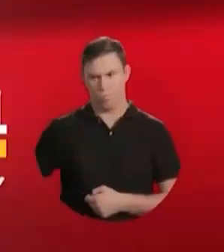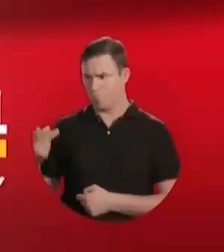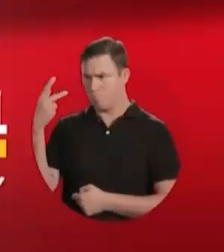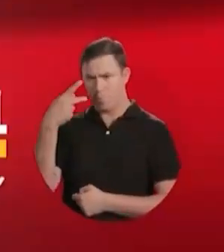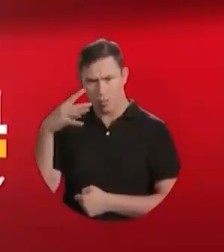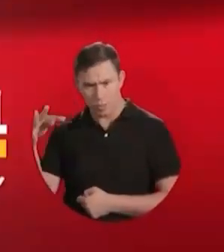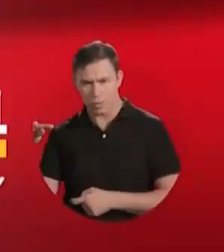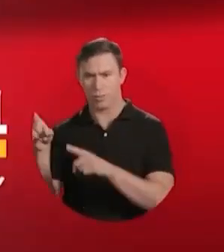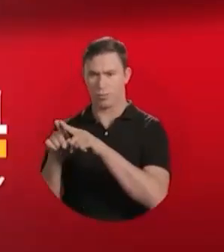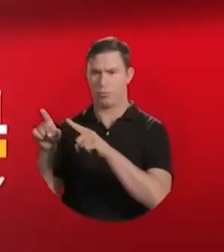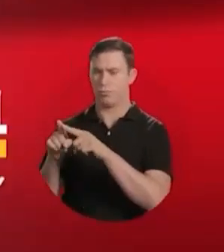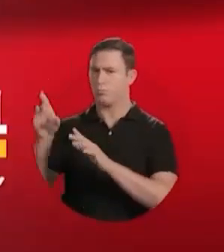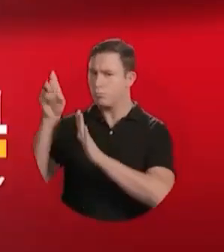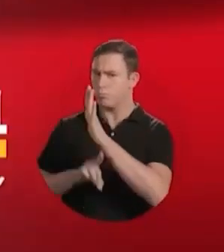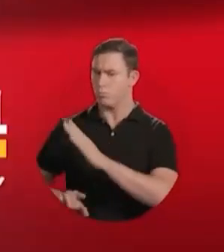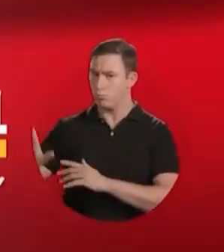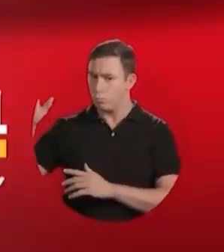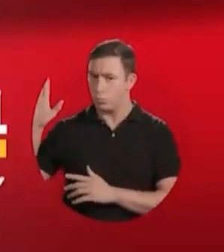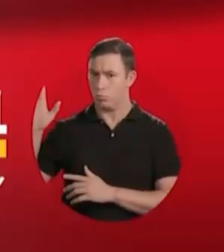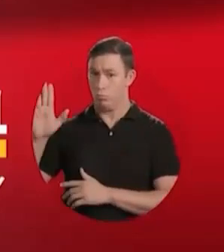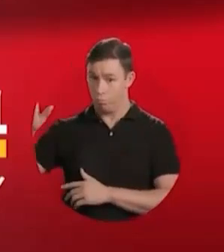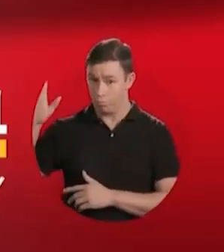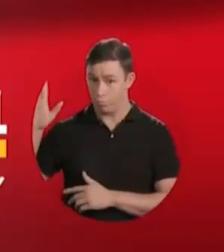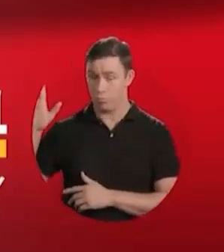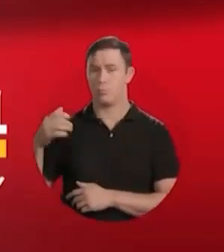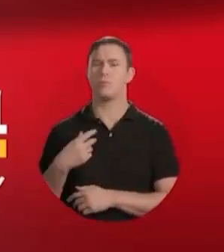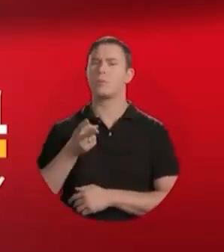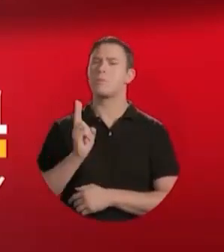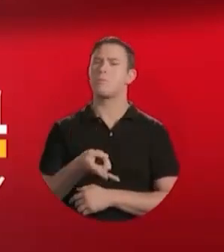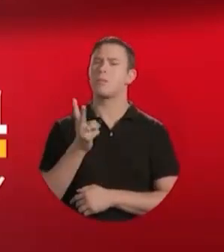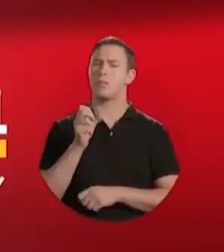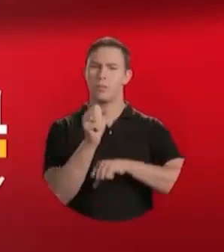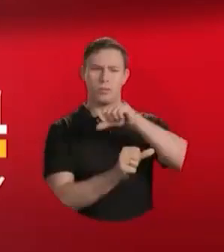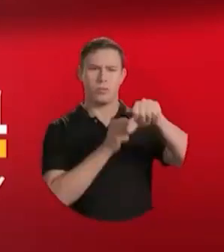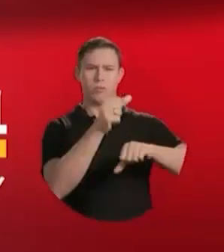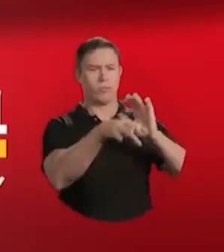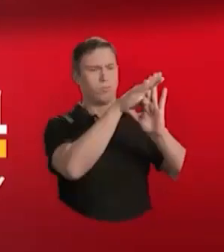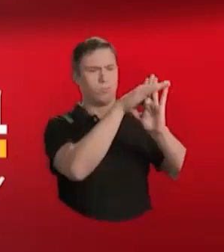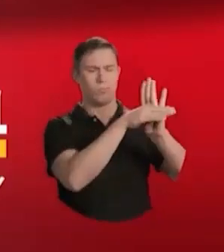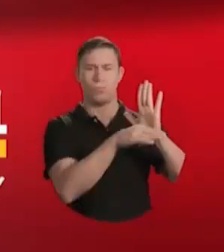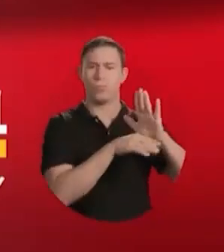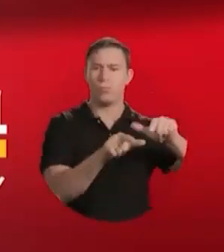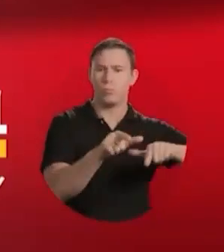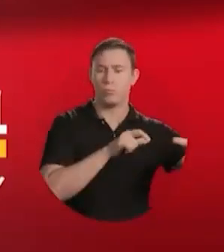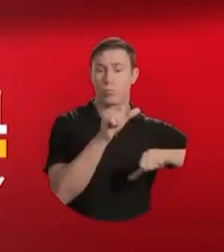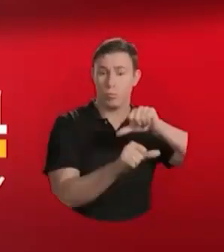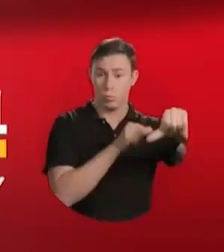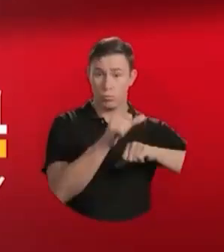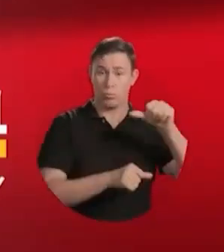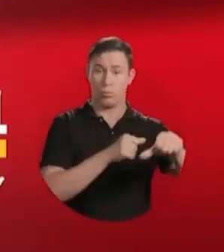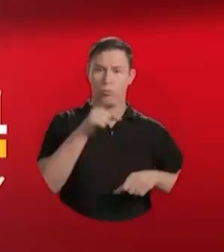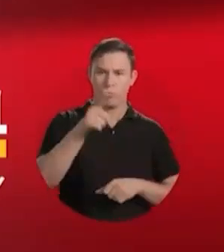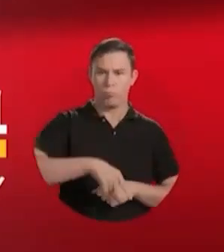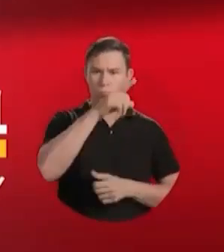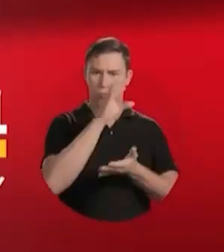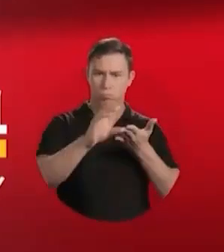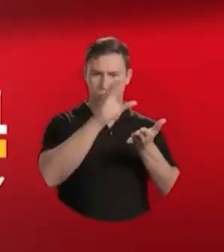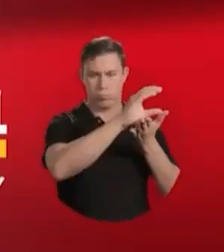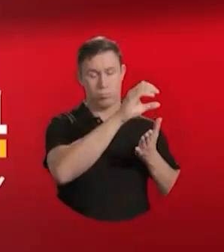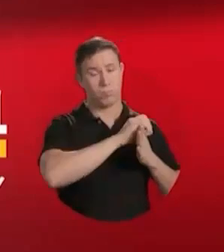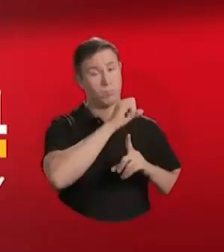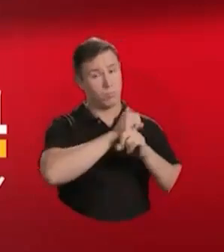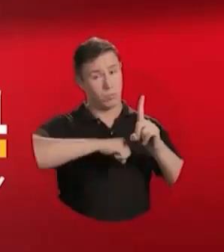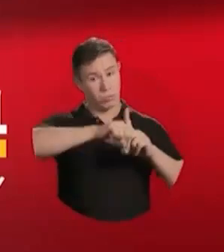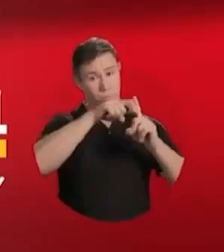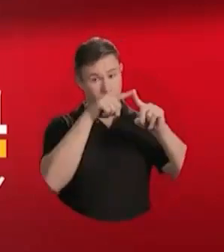golpe contra o governo do PT e contra o direito de Lula se candidatar é o mesmo que tirou direitos com a reforma trabalhista e cortou verbas